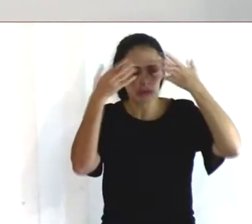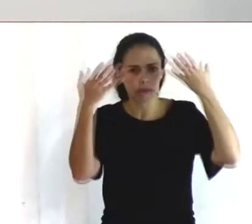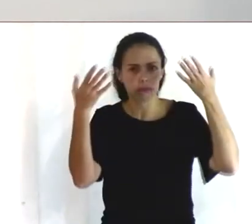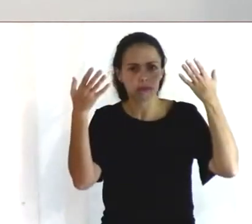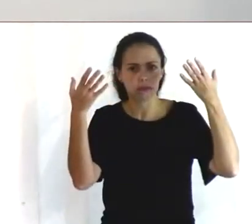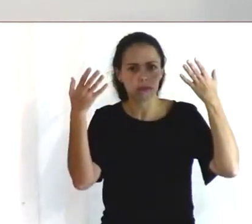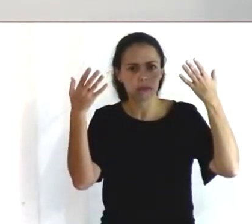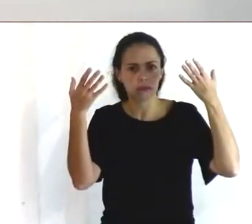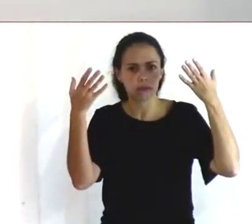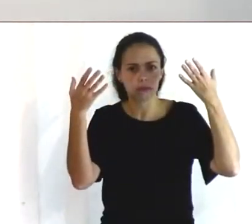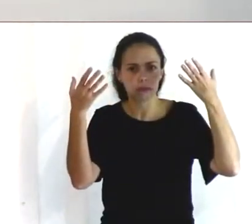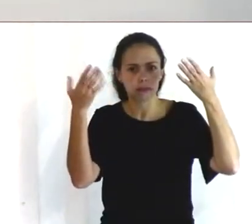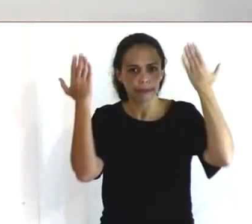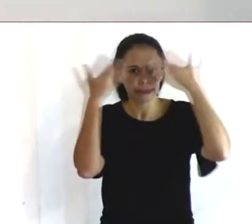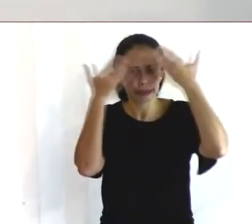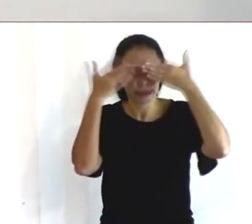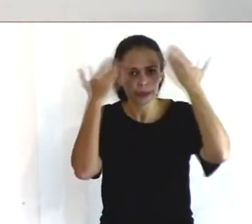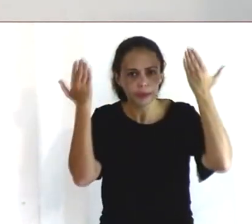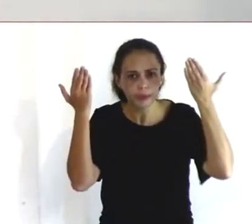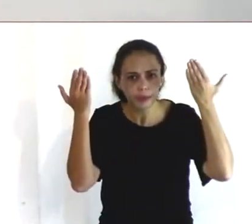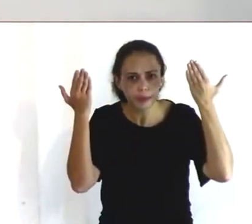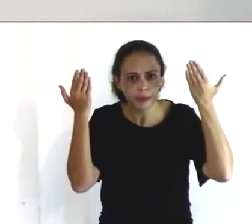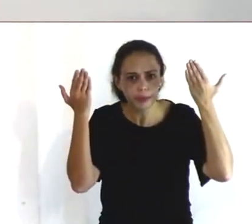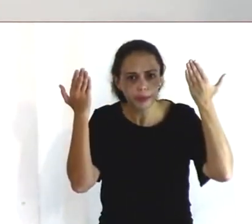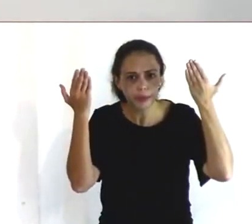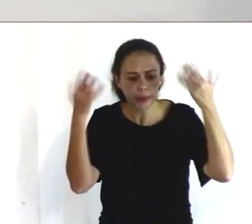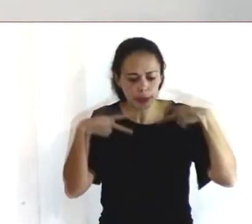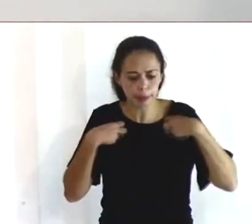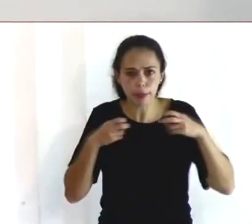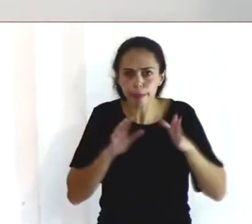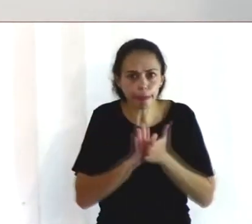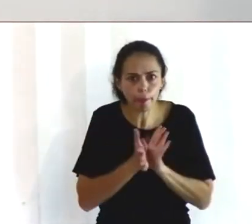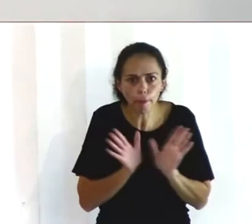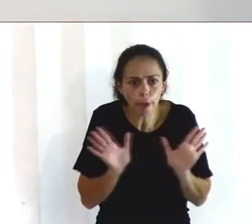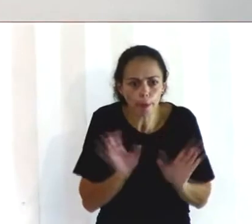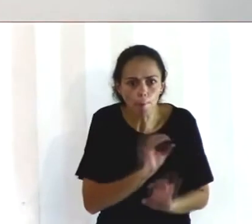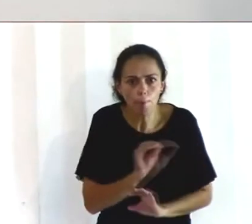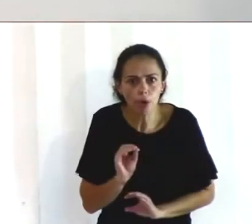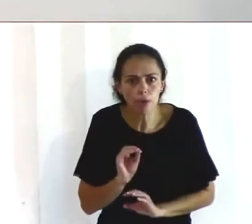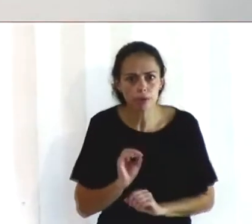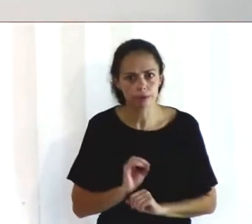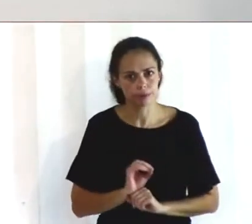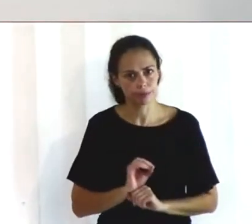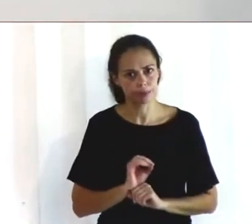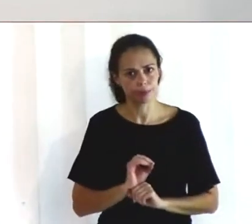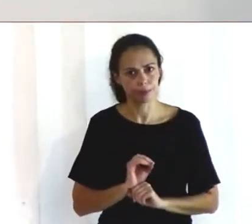Será que Jesus precisa tratar da nossa vida nas áreas enfermas?